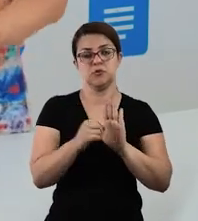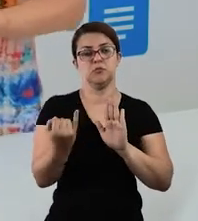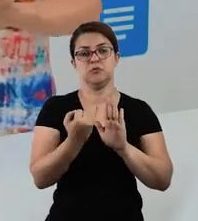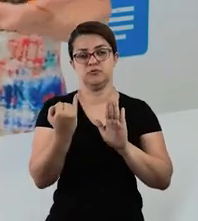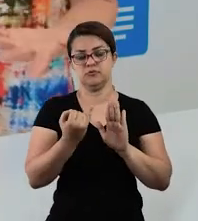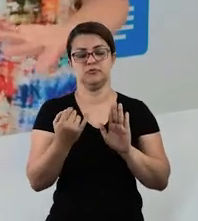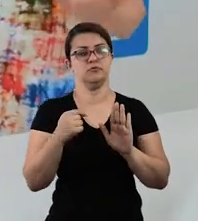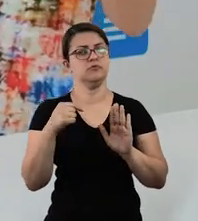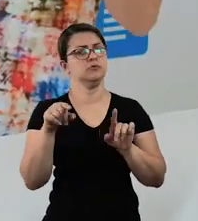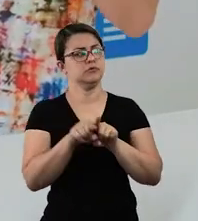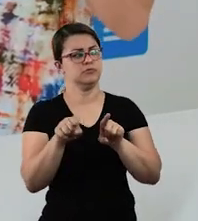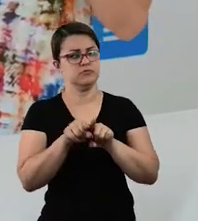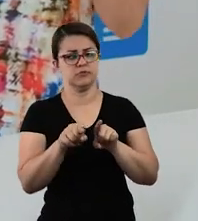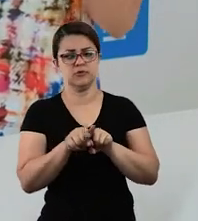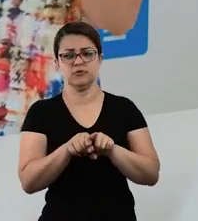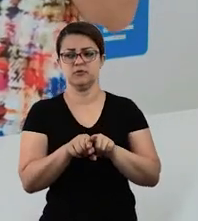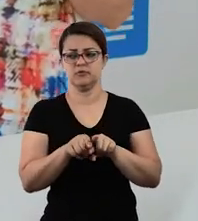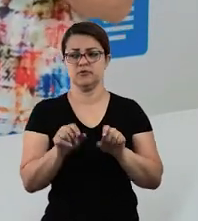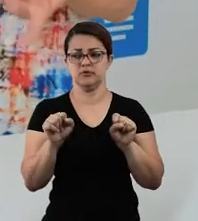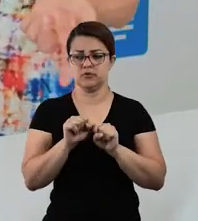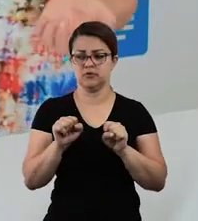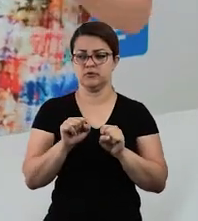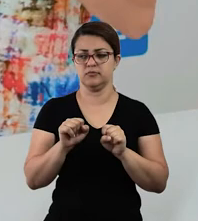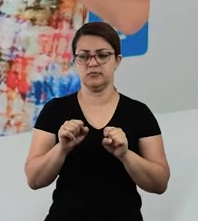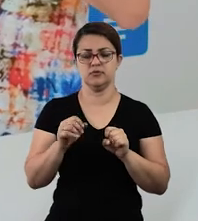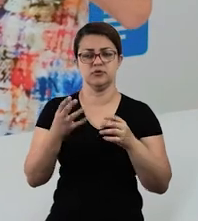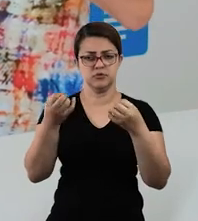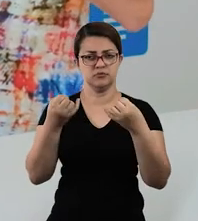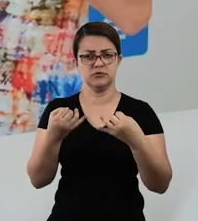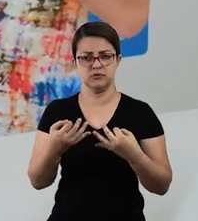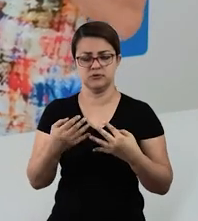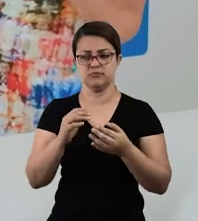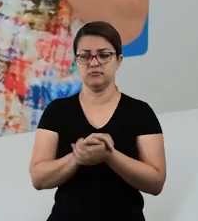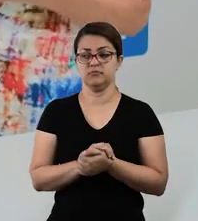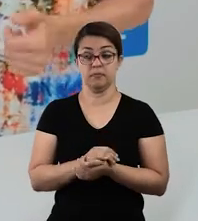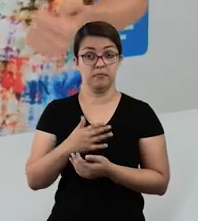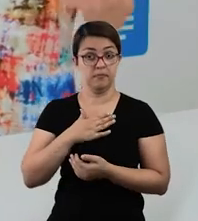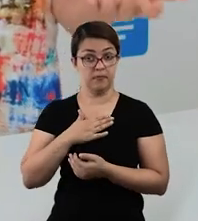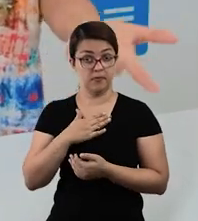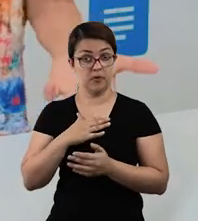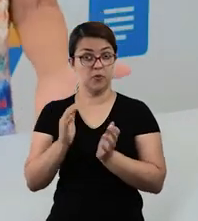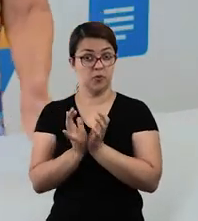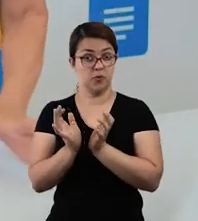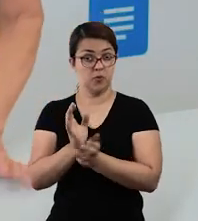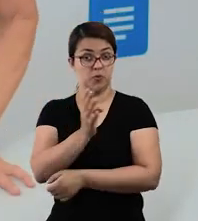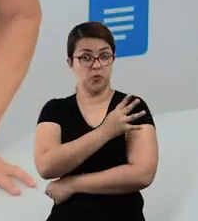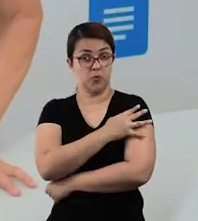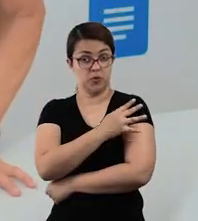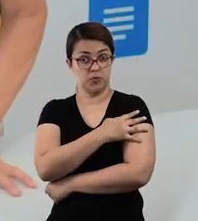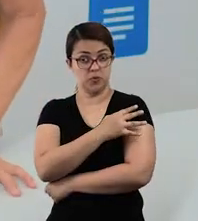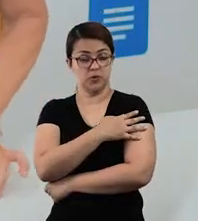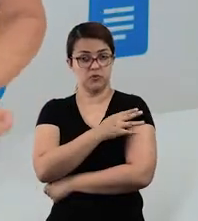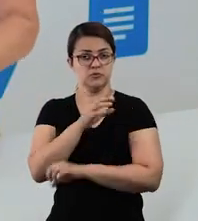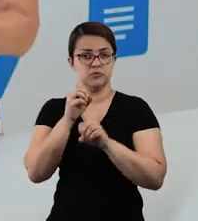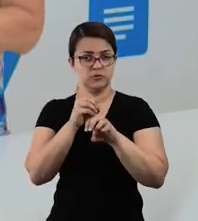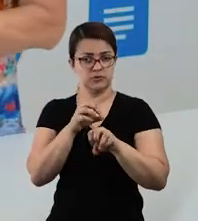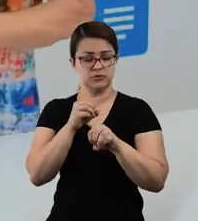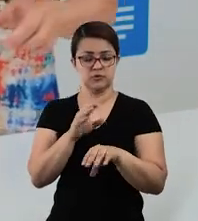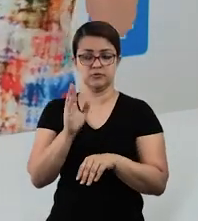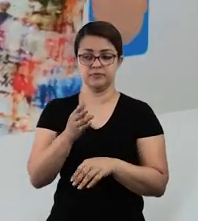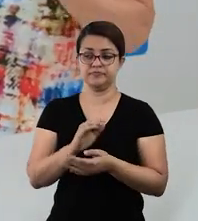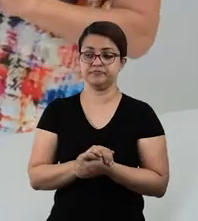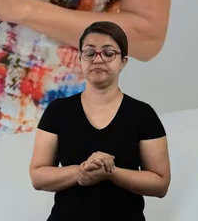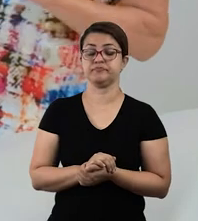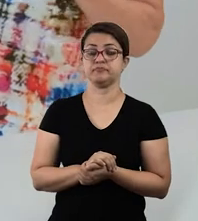também, aluno, vai adorar, e nós já falamos em algumas aulas sobre isso, a minha turma do quarto ano A, tá? Mas eu separei,